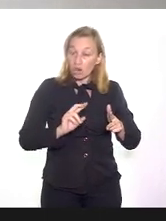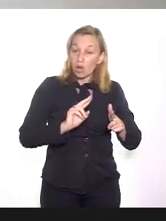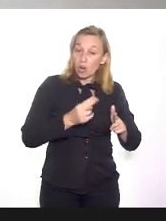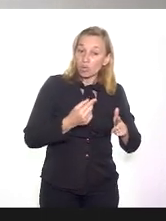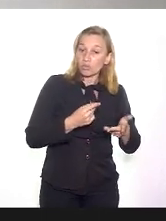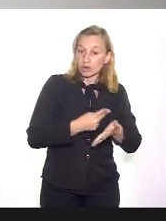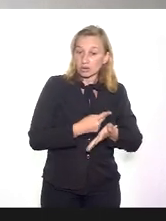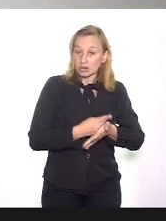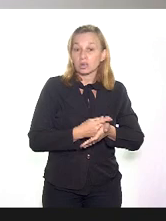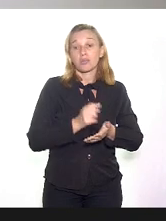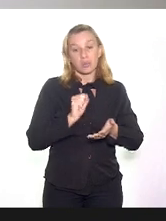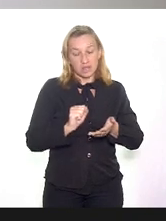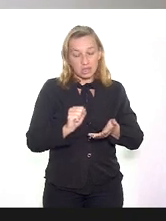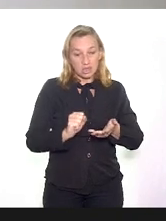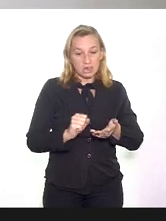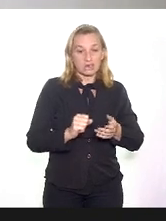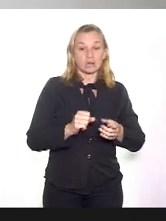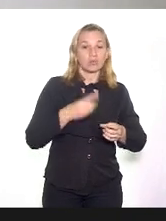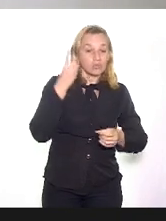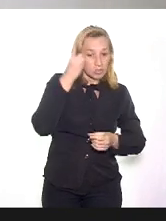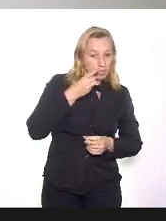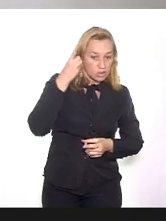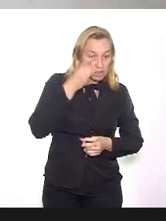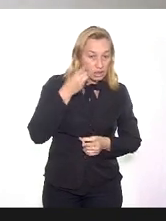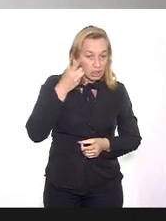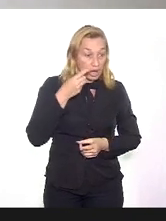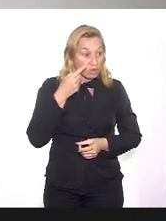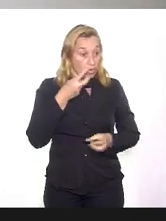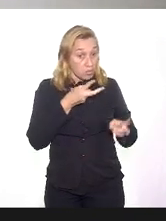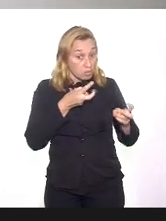desejada, tem que passar pelo parlamento. Então,